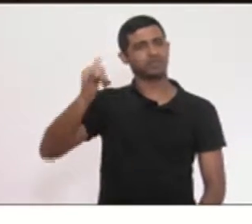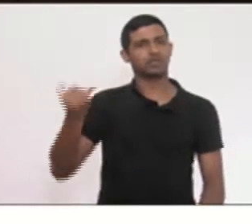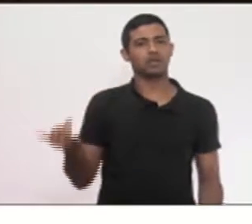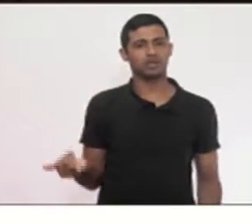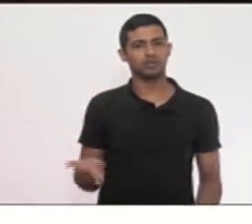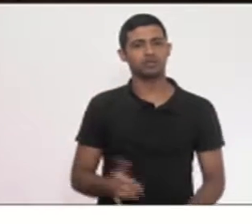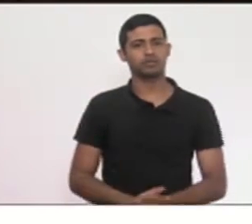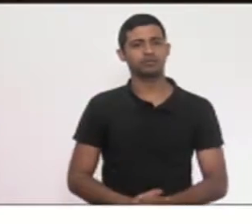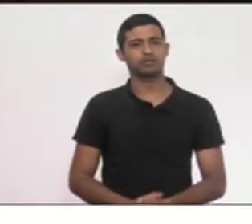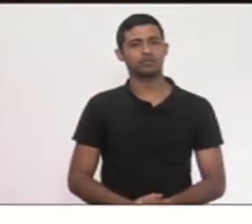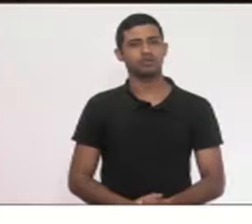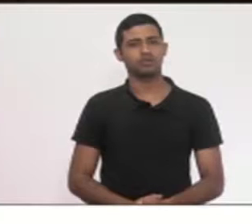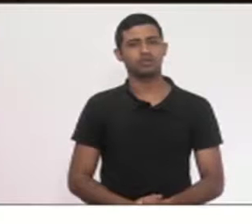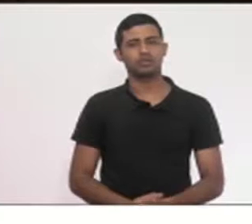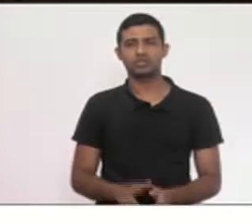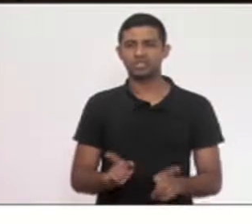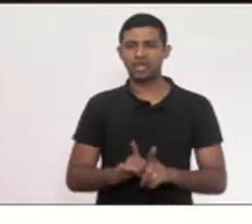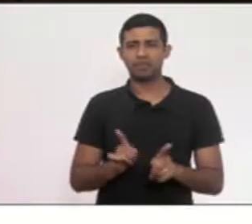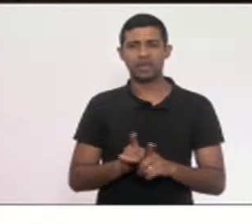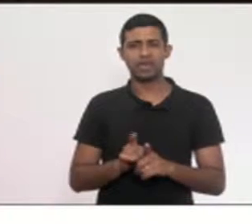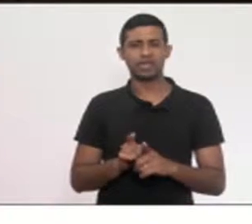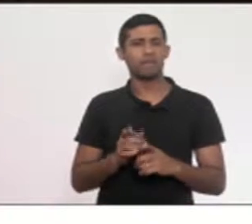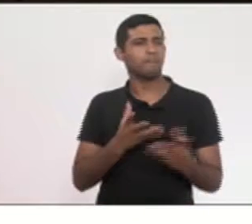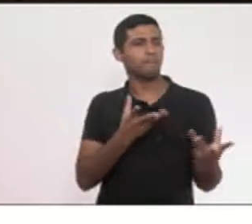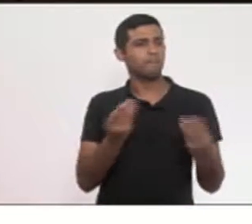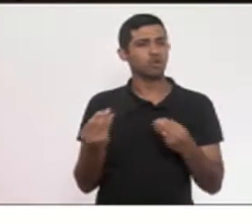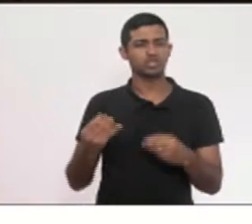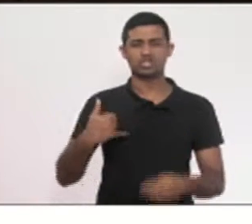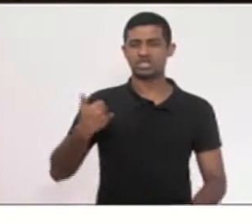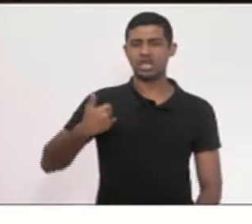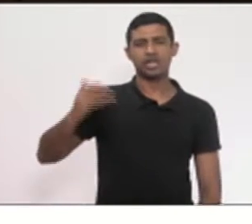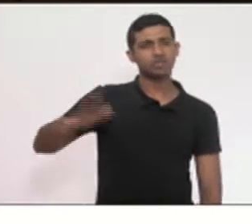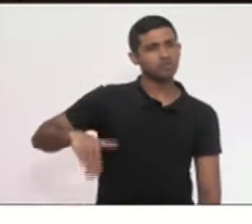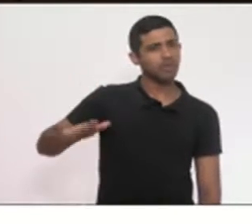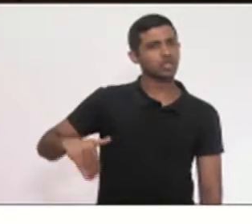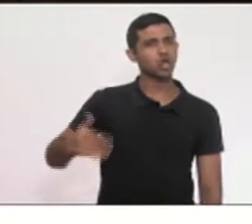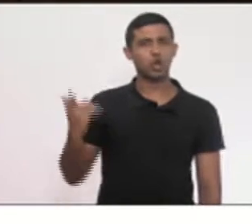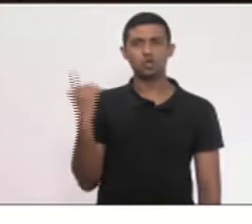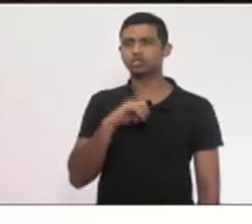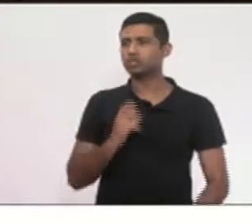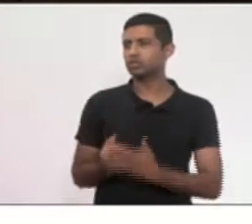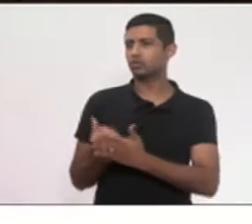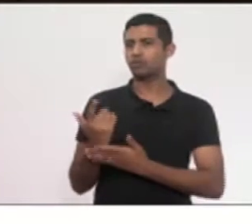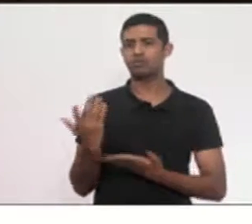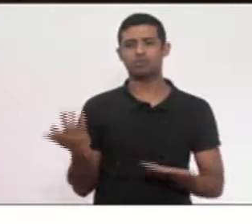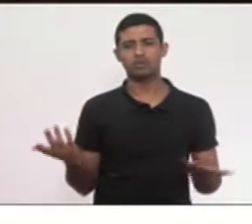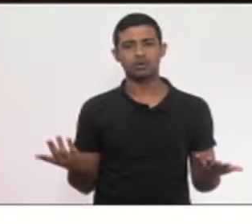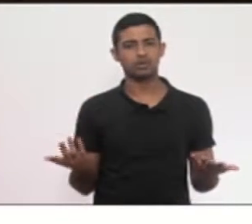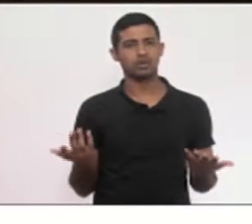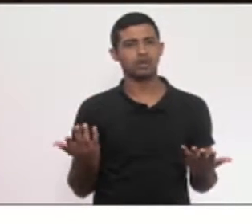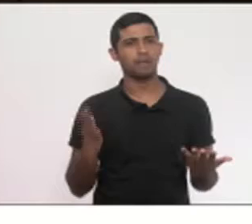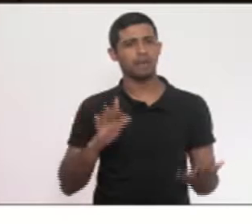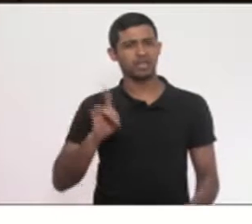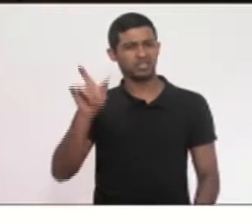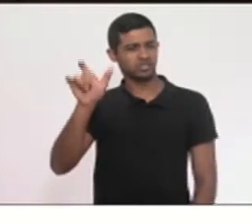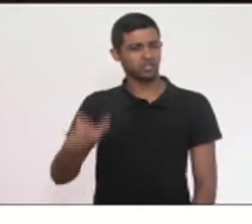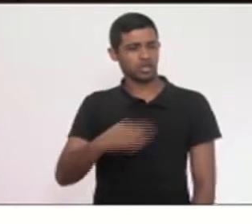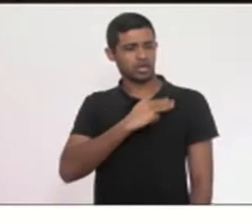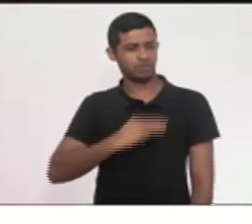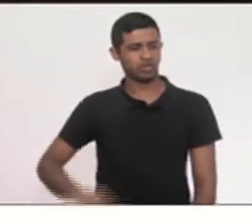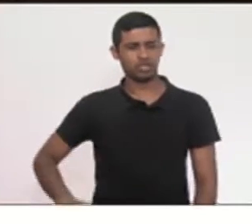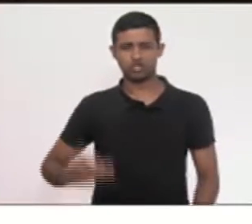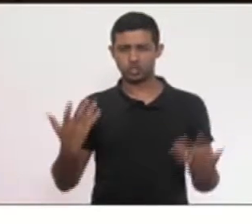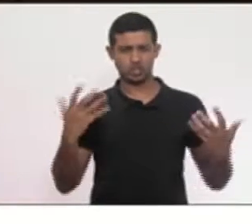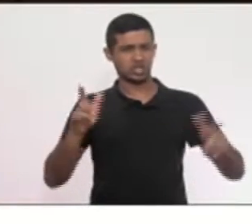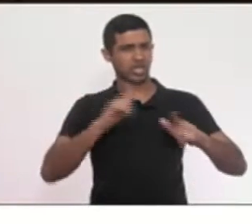tem que, de fato, restringir o acesso a menores de 18 anos. Agora, o ministro não quer enfrentar o problema